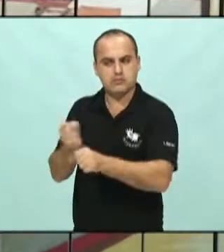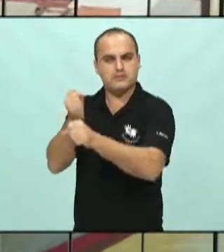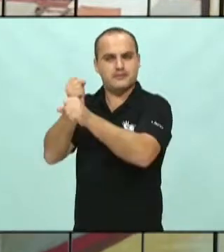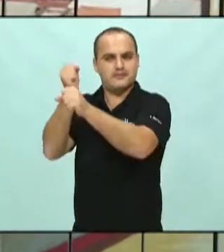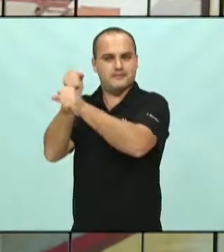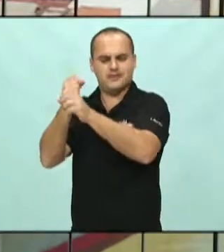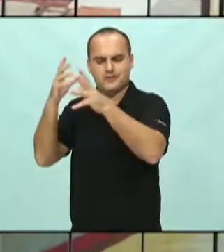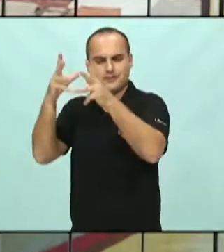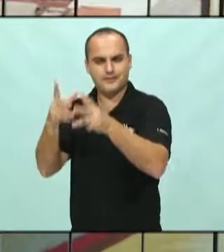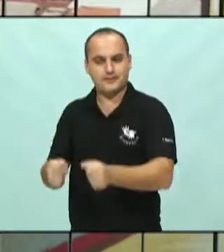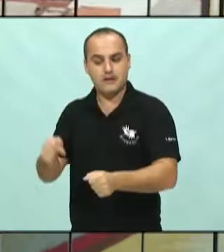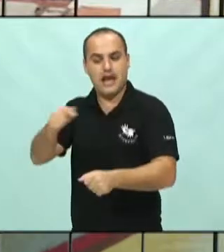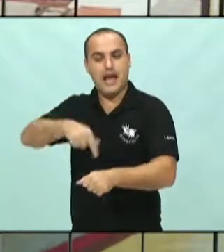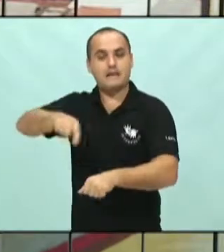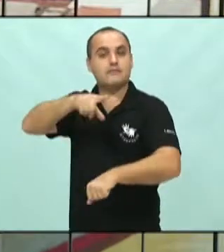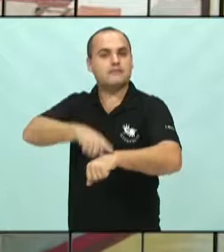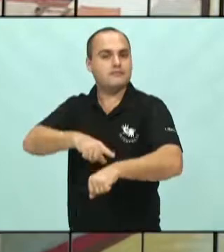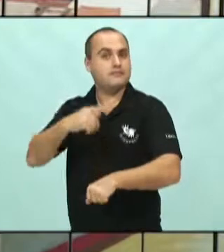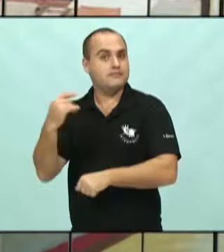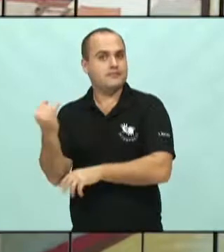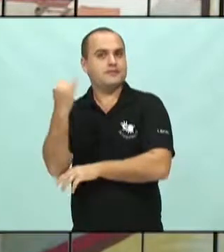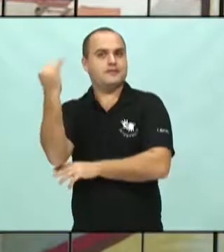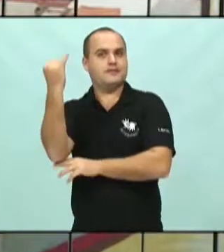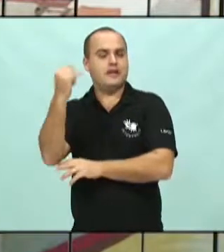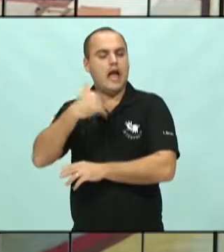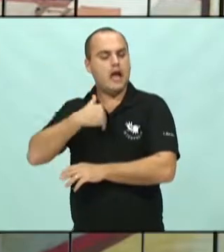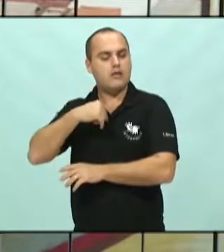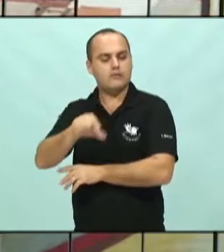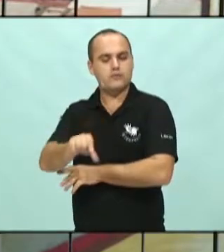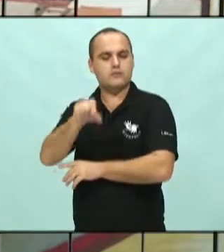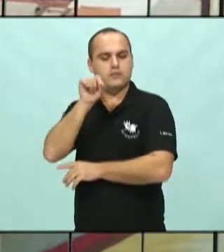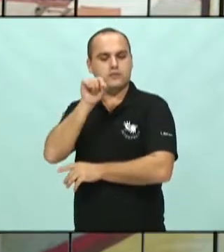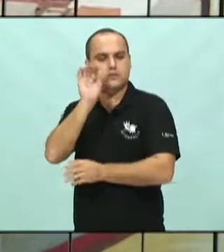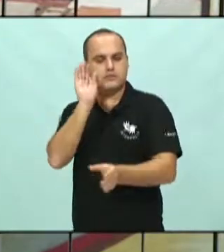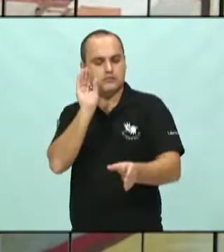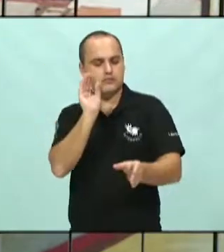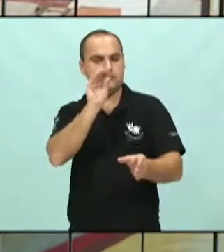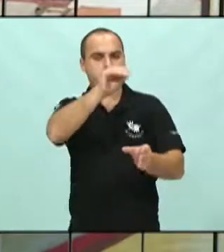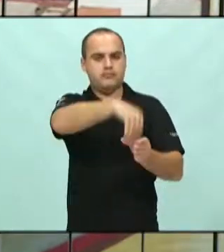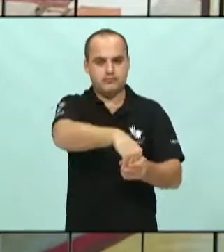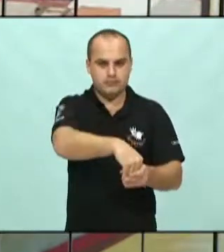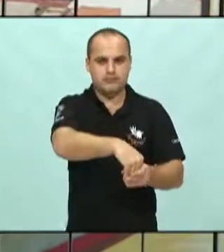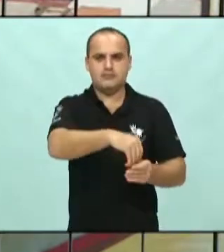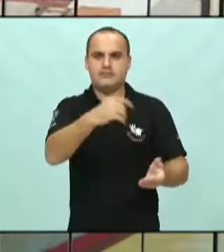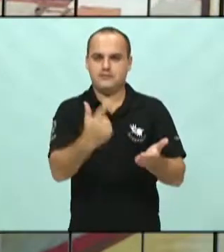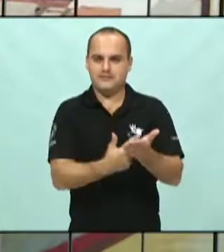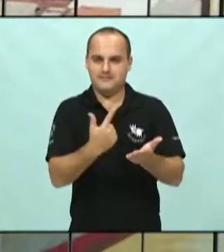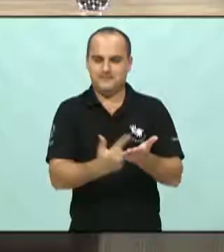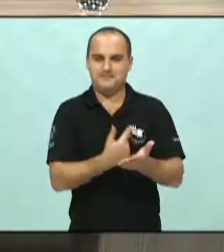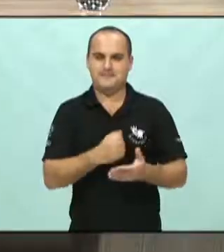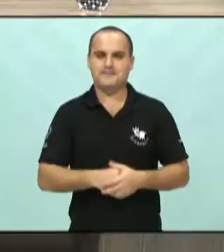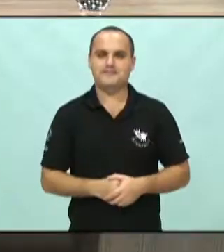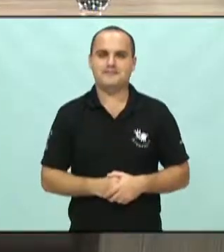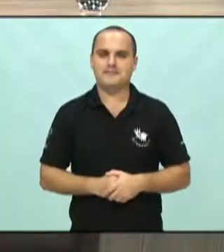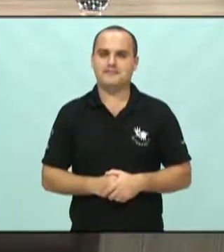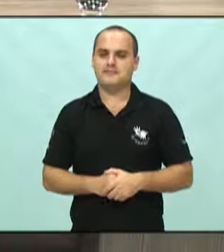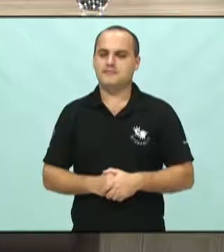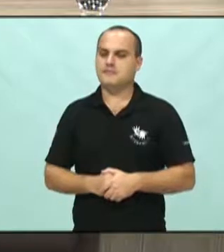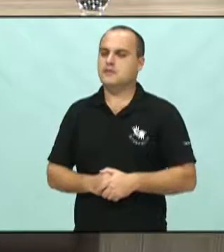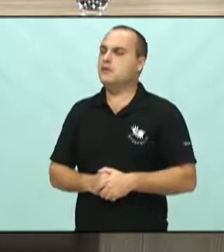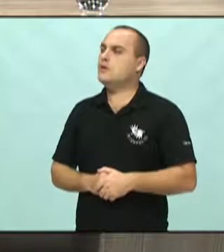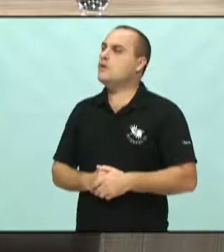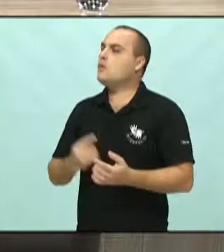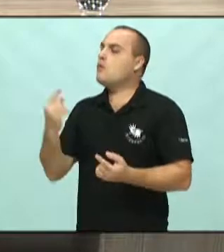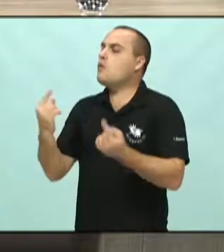principalmente esses momentos mais marcantes foram o que eu escolhi para fazer esse recorte e registrar no livro. Qual o